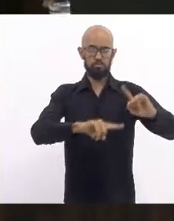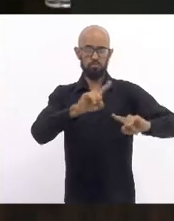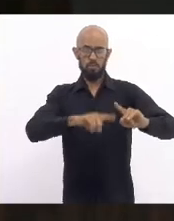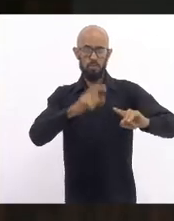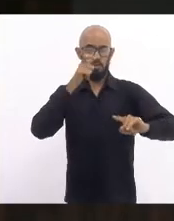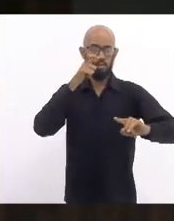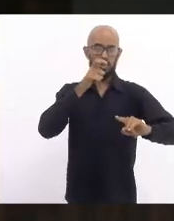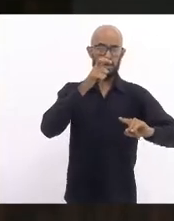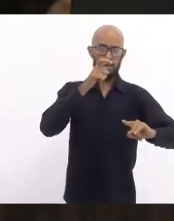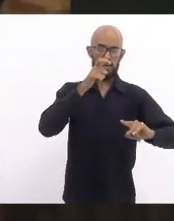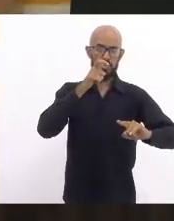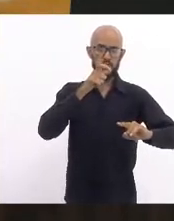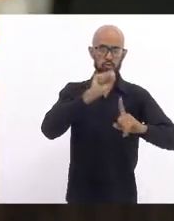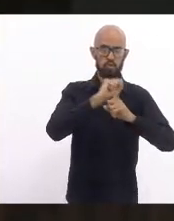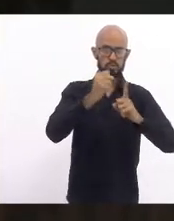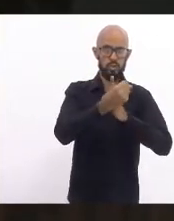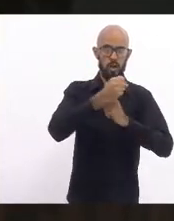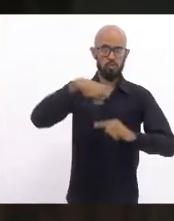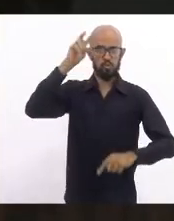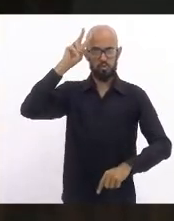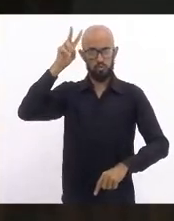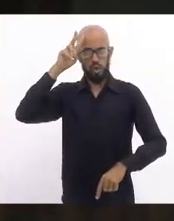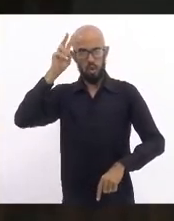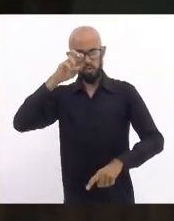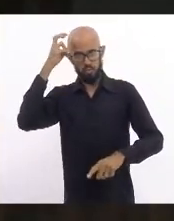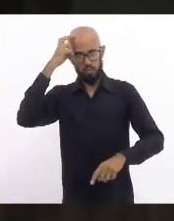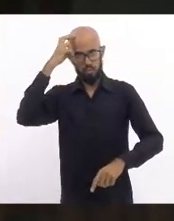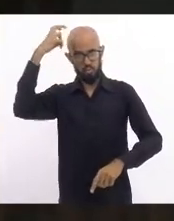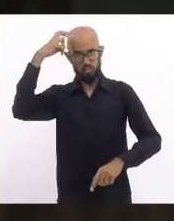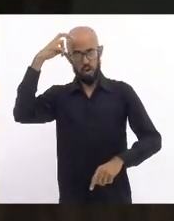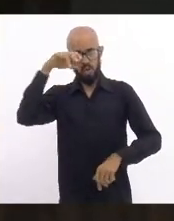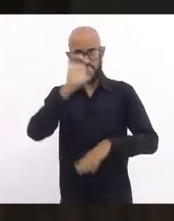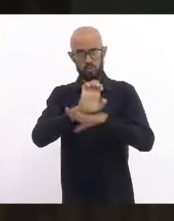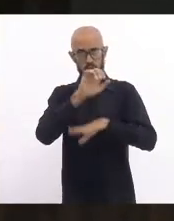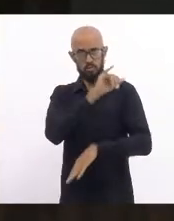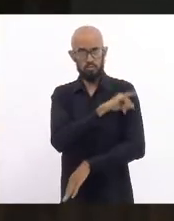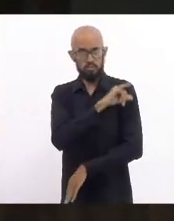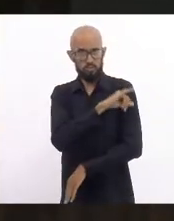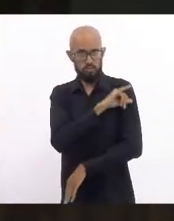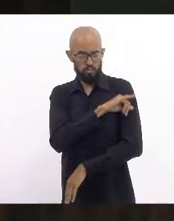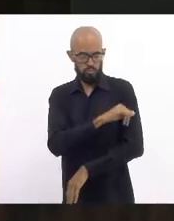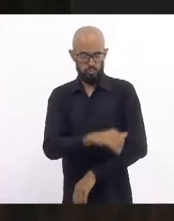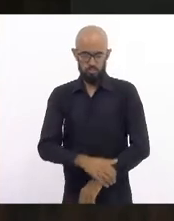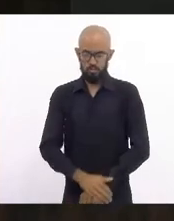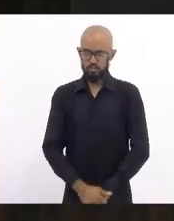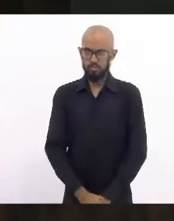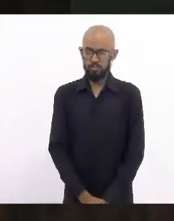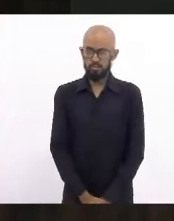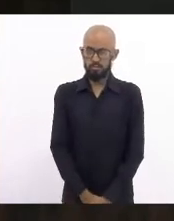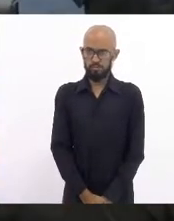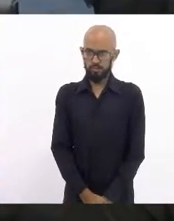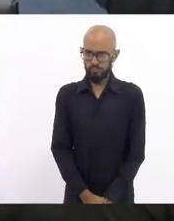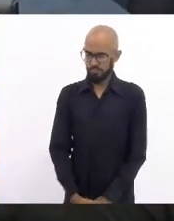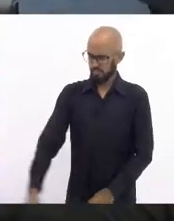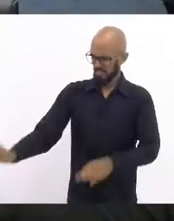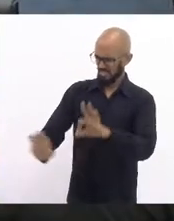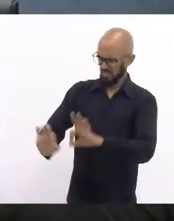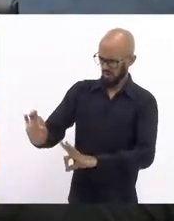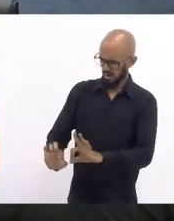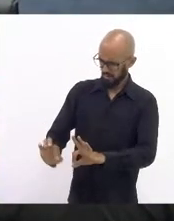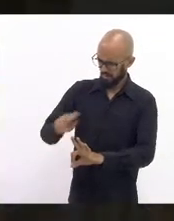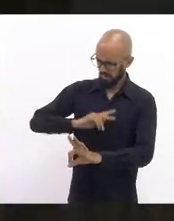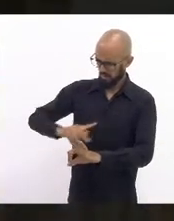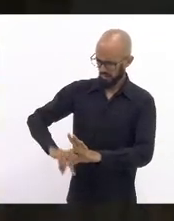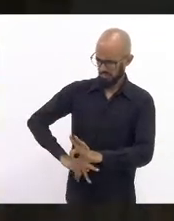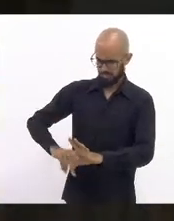e cultural do Estado do Rio de Janeiro. Pareceres das... Pois não, né? Questão de ordem, senhor presidente. Questão de